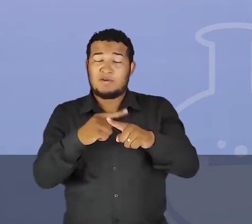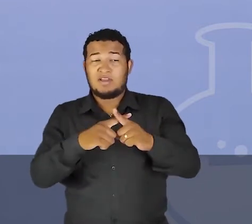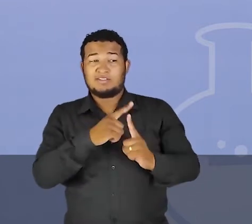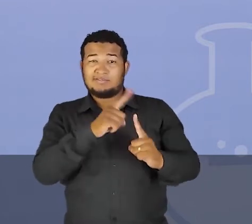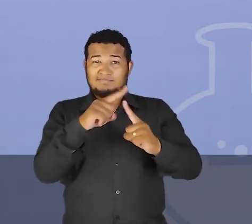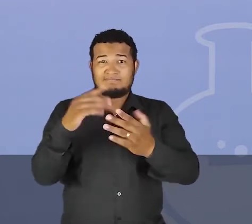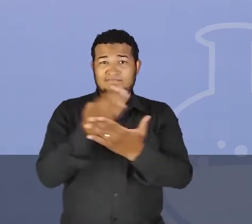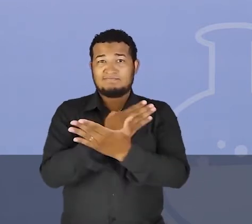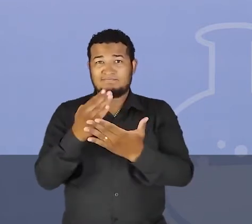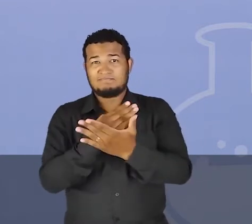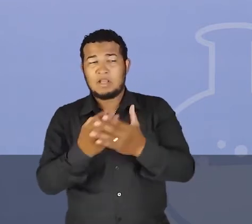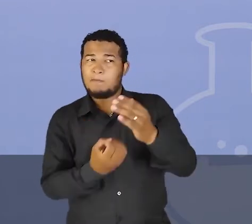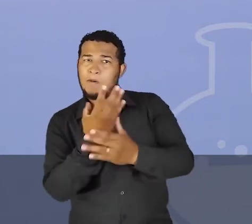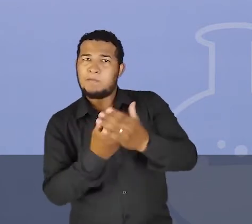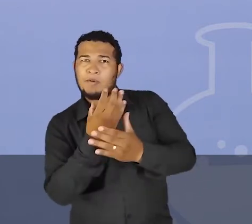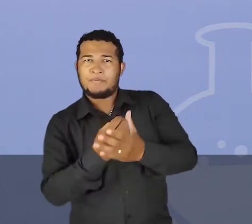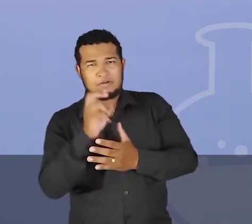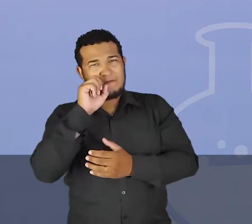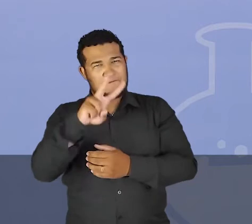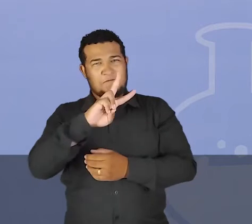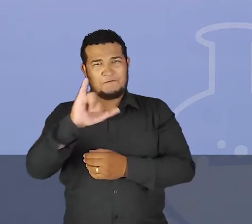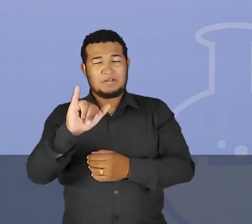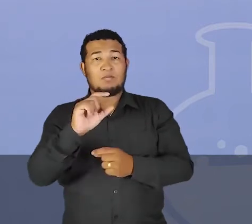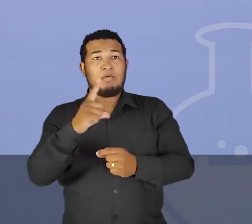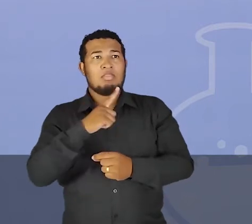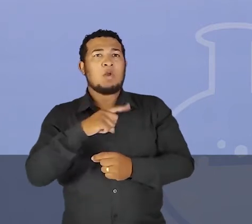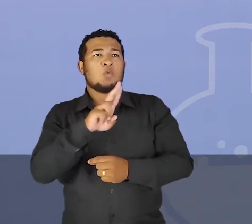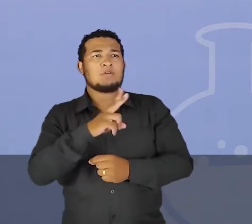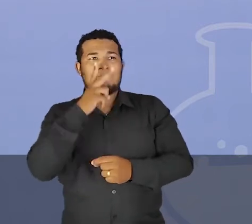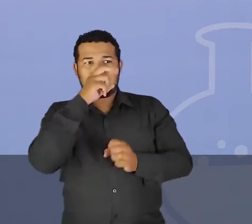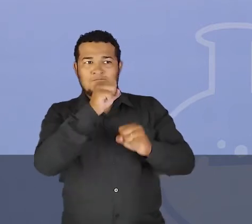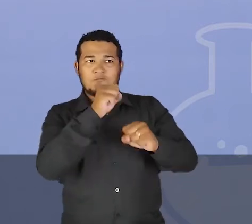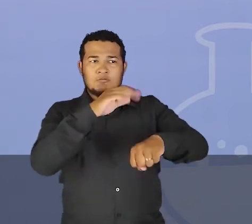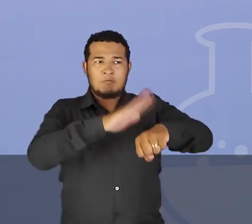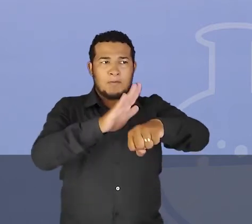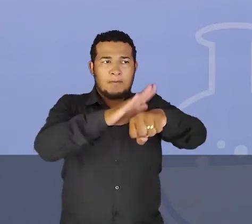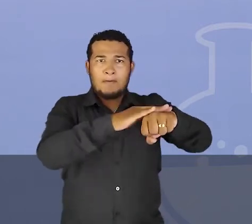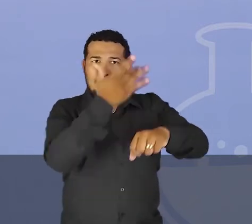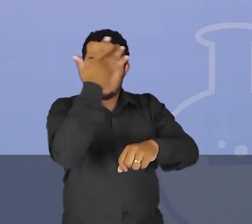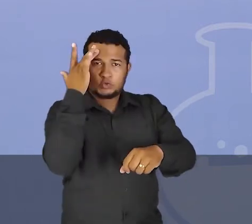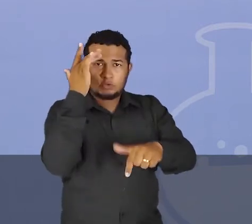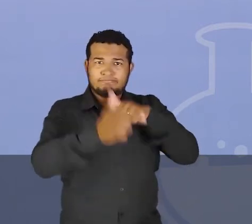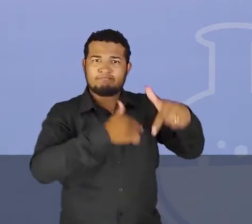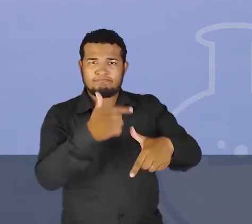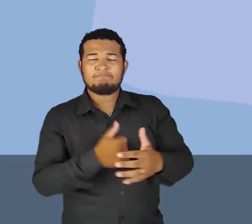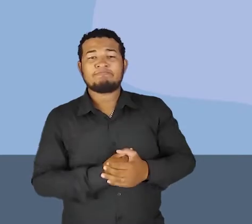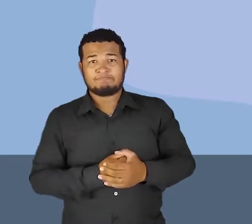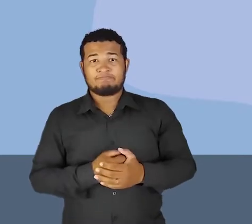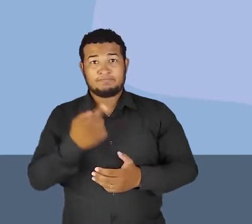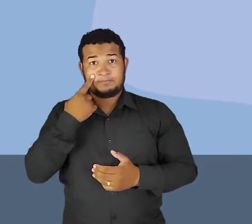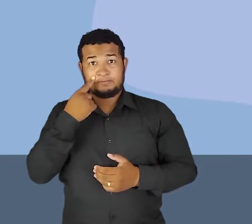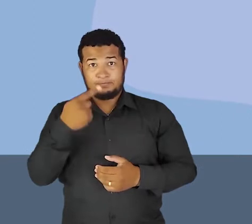tipos de produção, como nós vamos ver daqui a pouco, exige um uso mais intensivo de mão de obra. Então, retorne comigo no